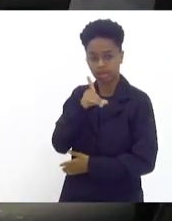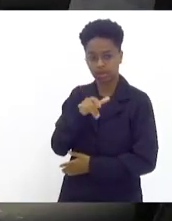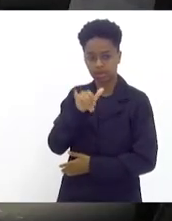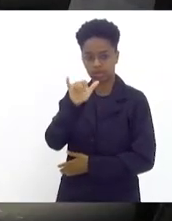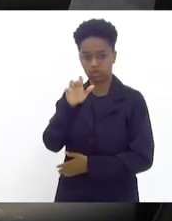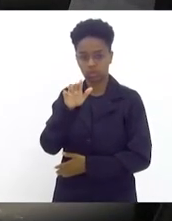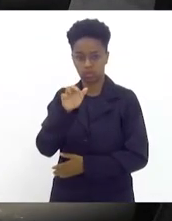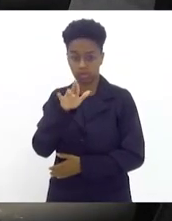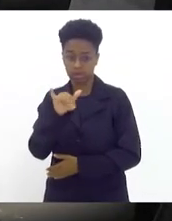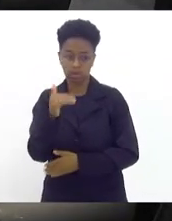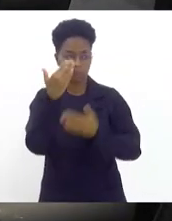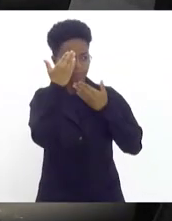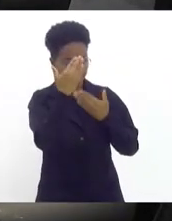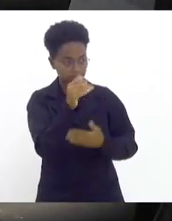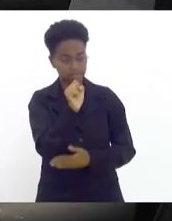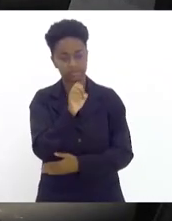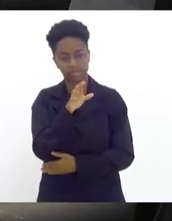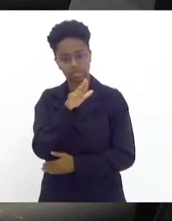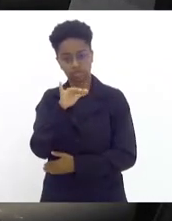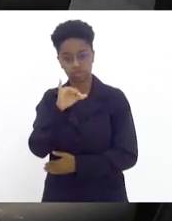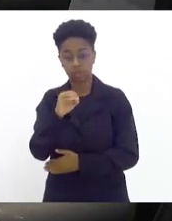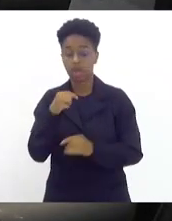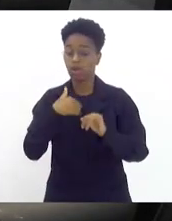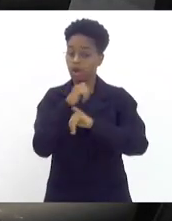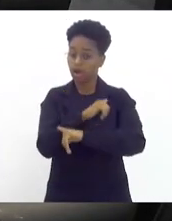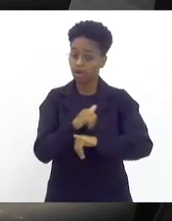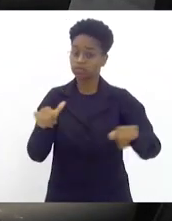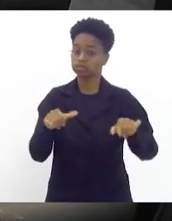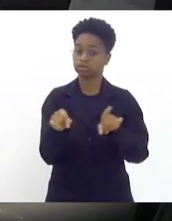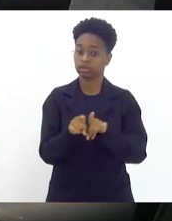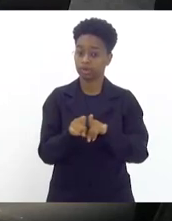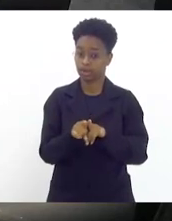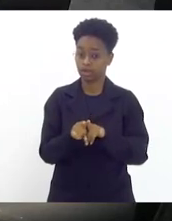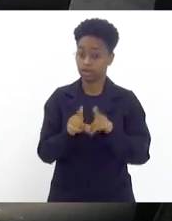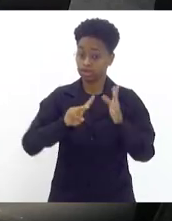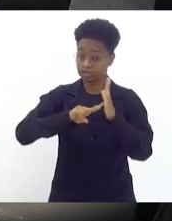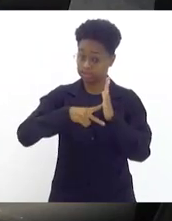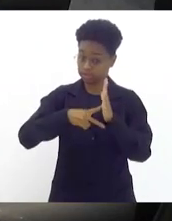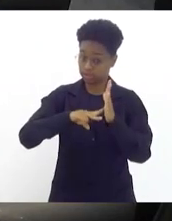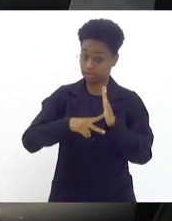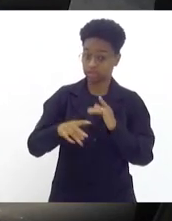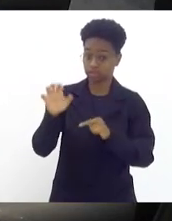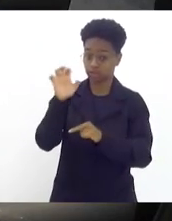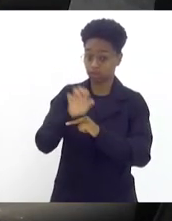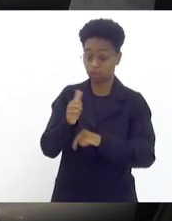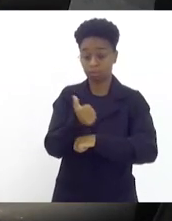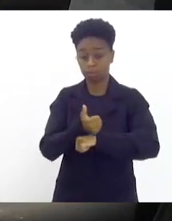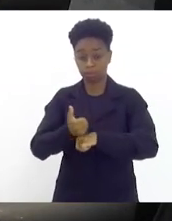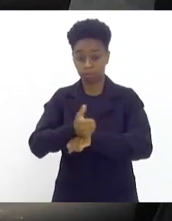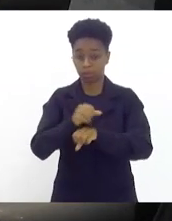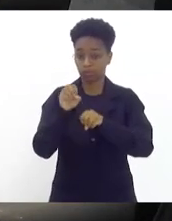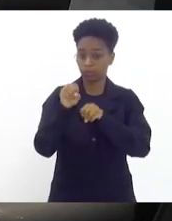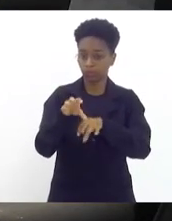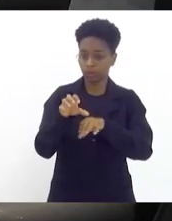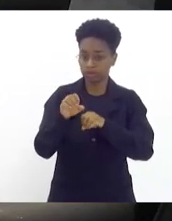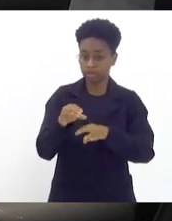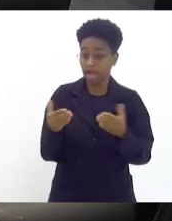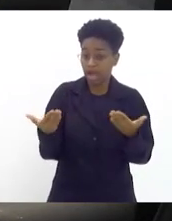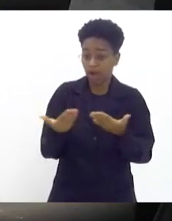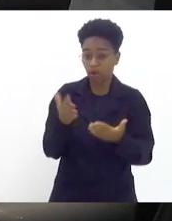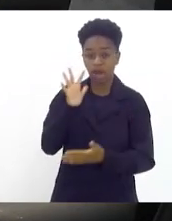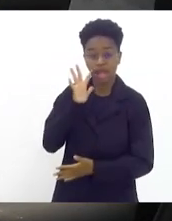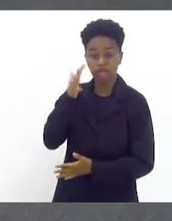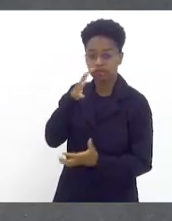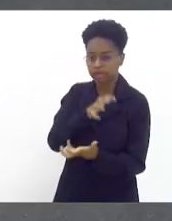obrigado Deputado Sérgio Fernandes que era anunciar na sua fala que o Sindicato Estadual dos profissionais de educação acabou de